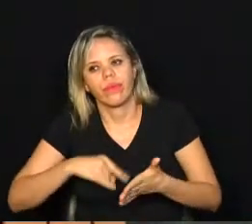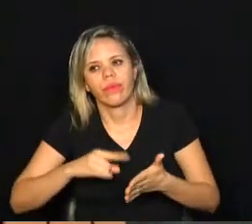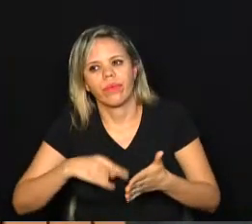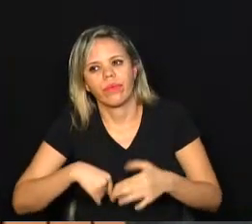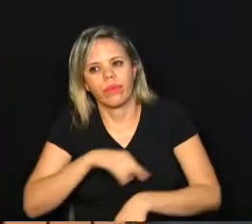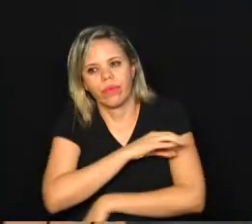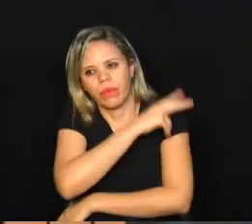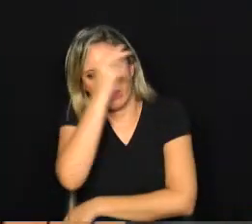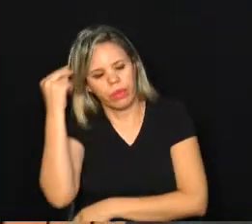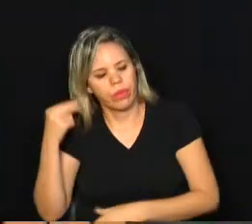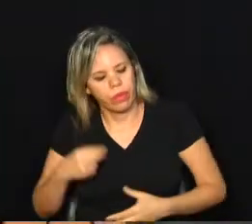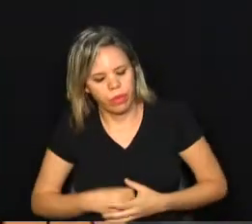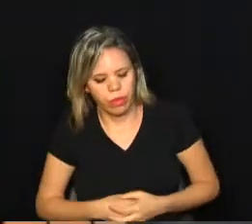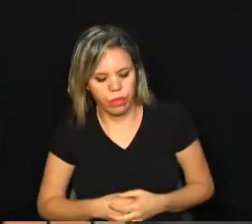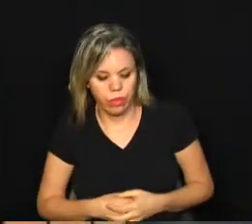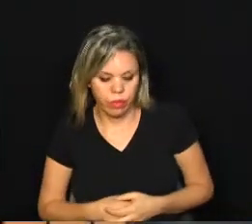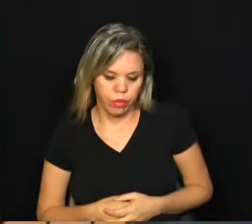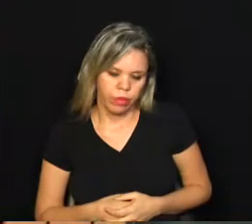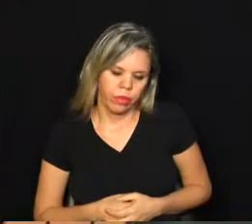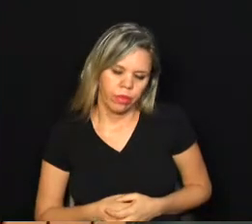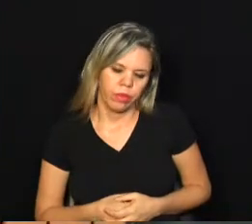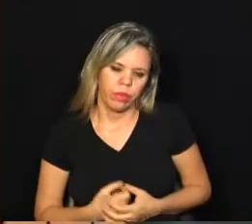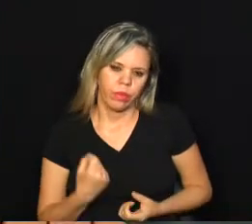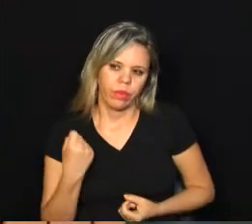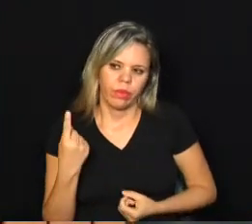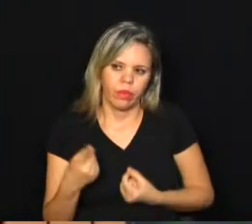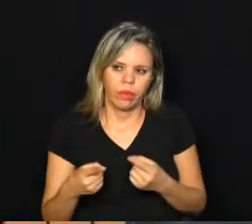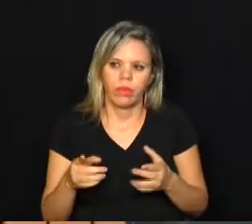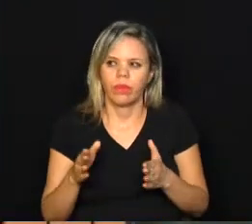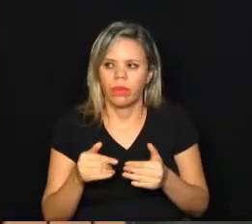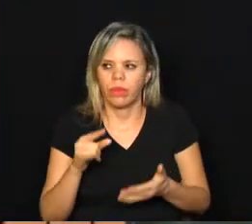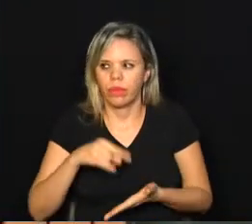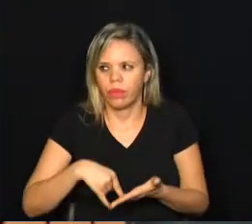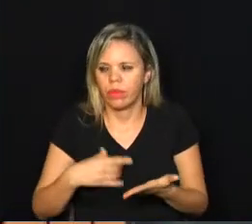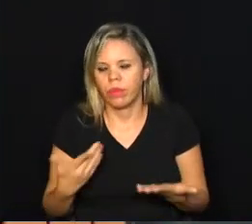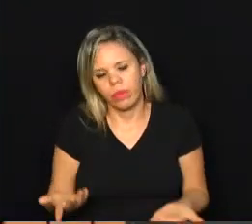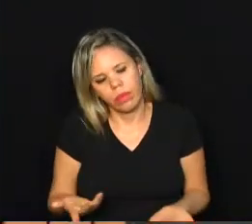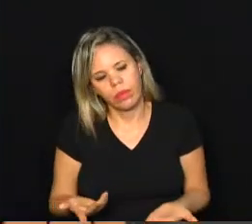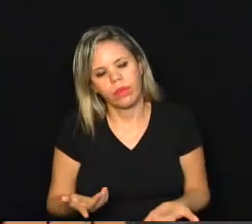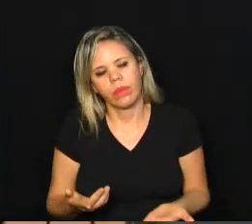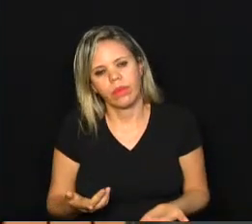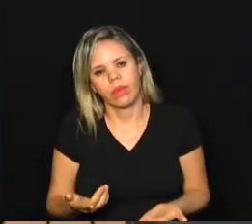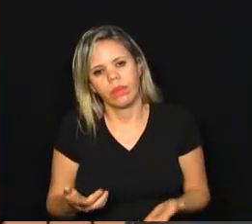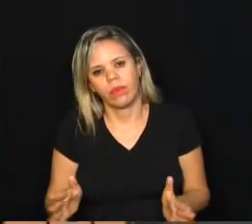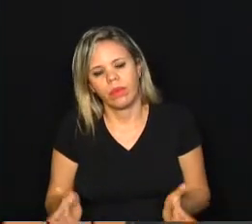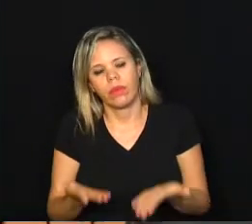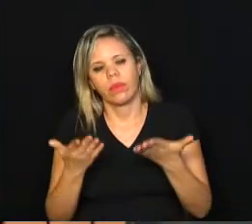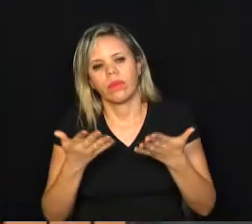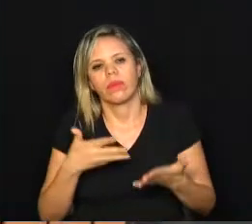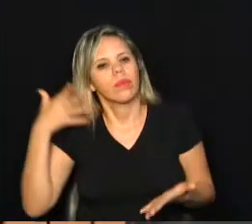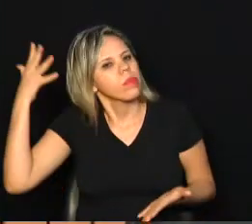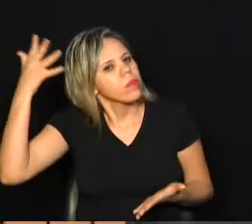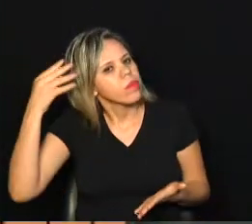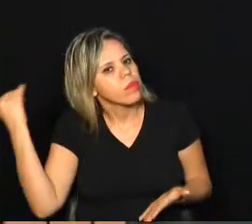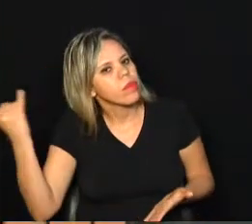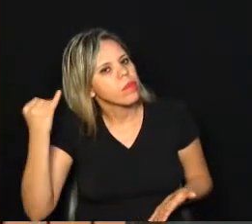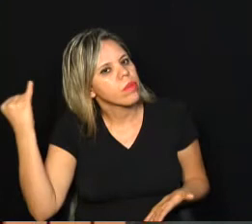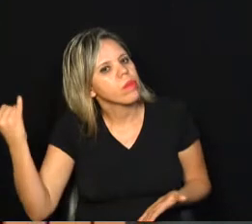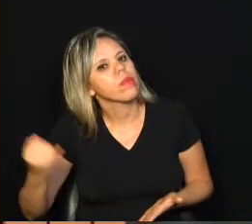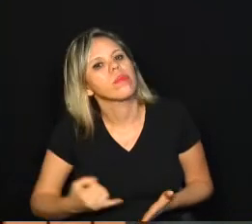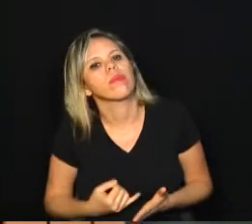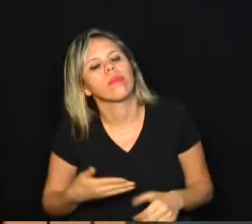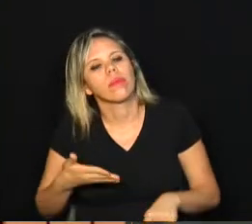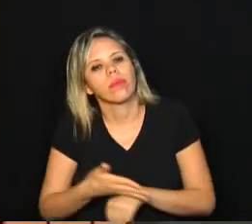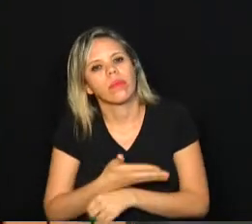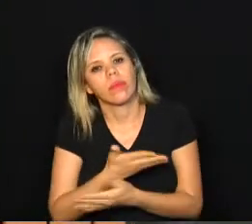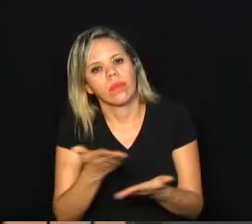Executivo, ou alguma indicação, e assim a gente vai enriquecendo o debate. Então é muito importante a